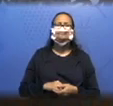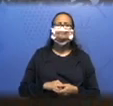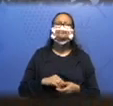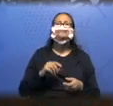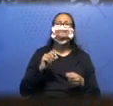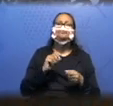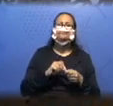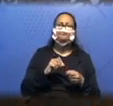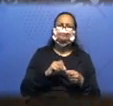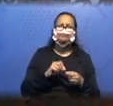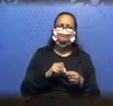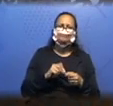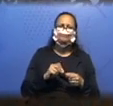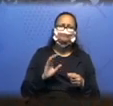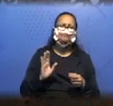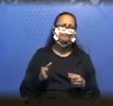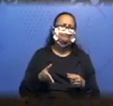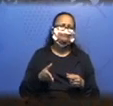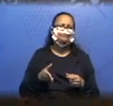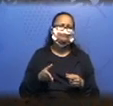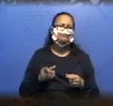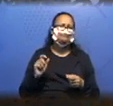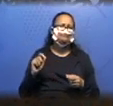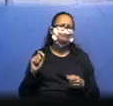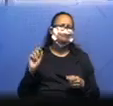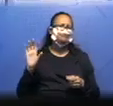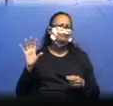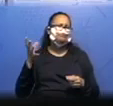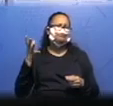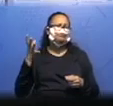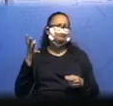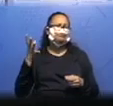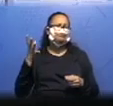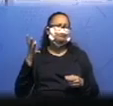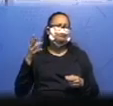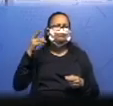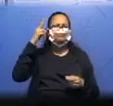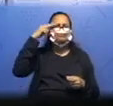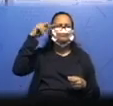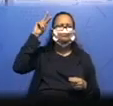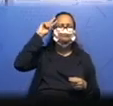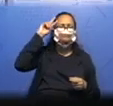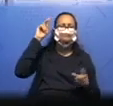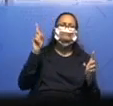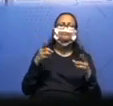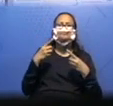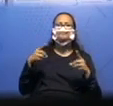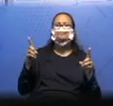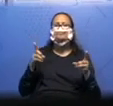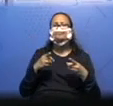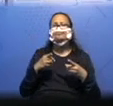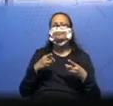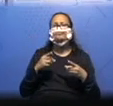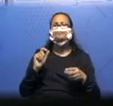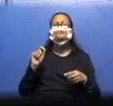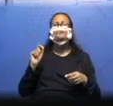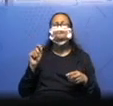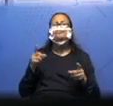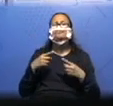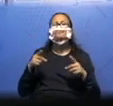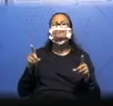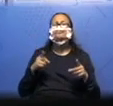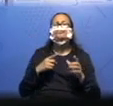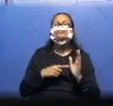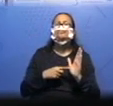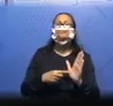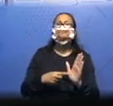A primeira nós já fizemos, como sempre. Qual é o acontecimento histórico marcado pela letra da canção?